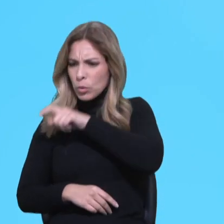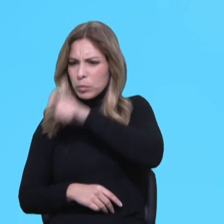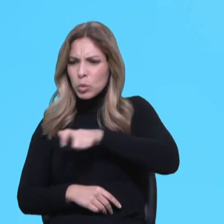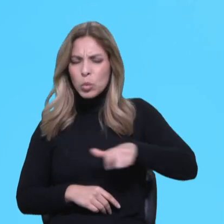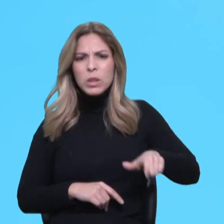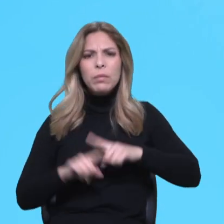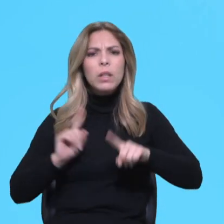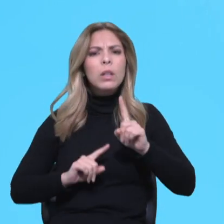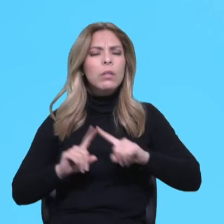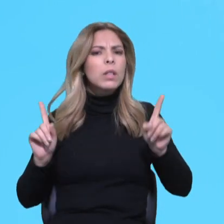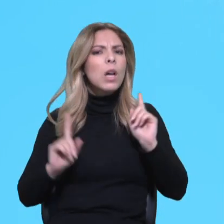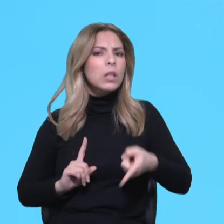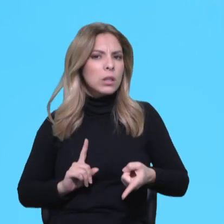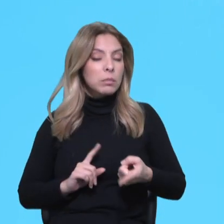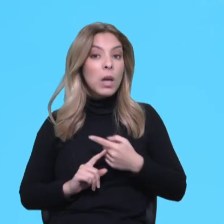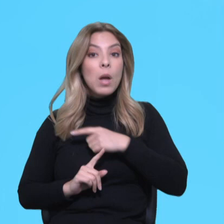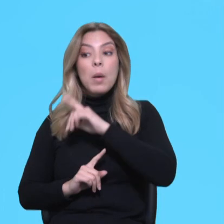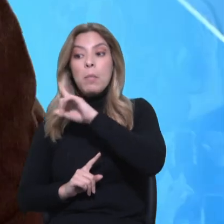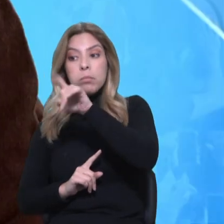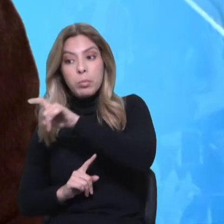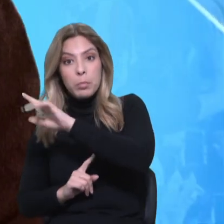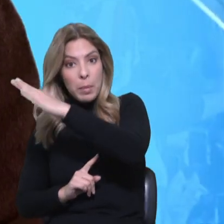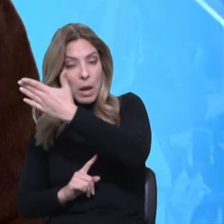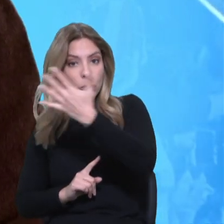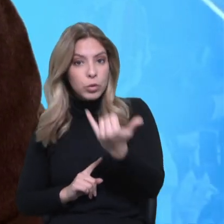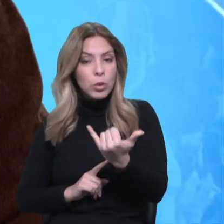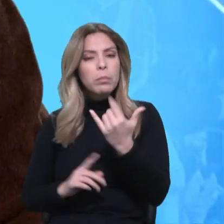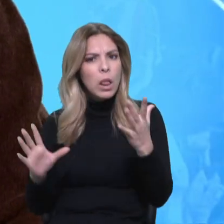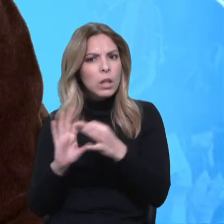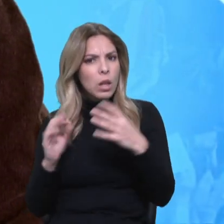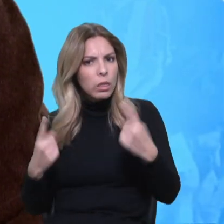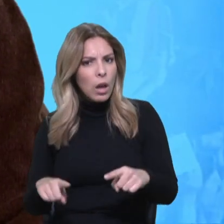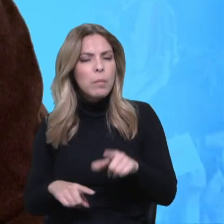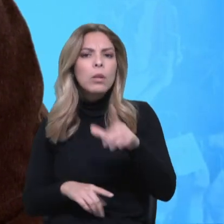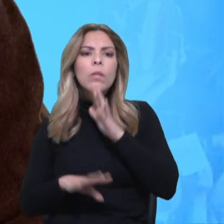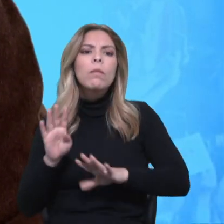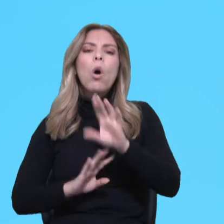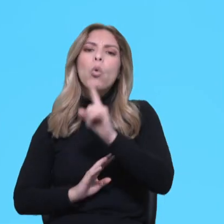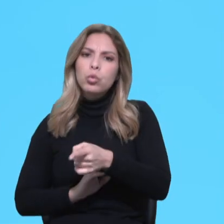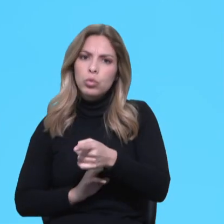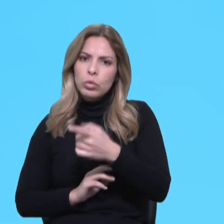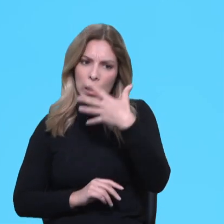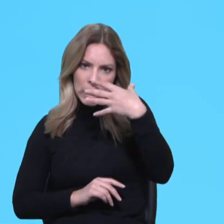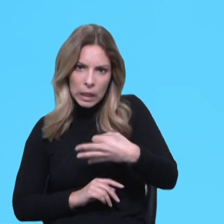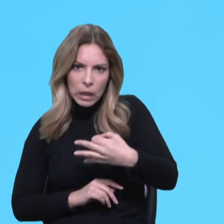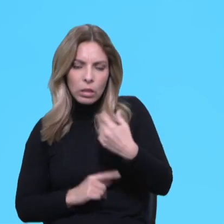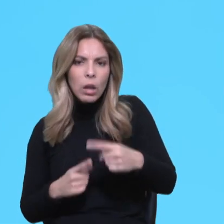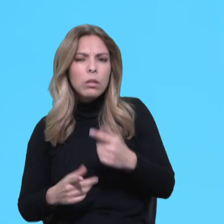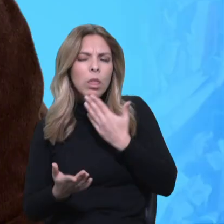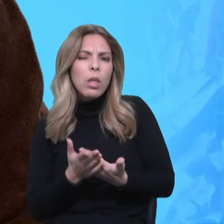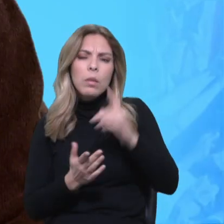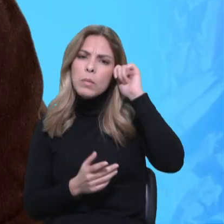vem ligada à segunda e pede-se que haja uma consequência. O que é que isto faz? Este acreditar, que consequência é que tem?